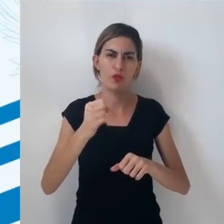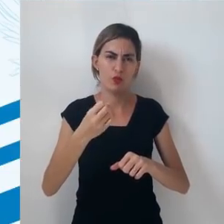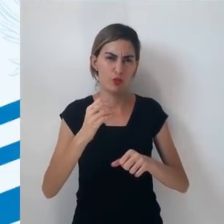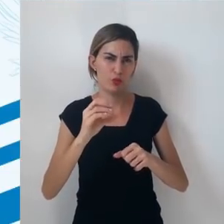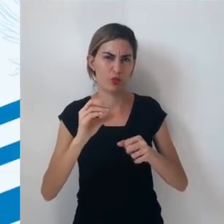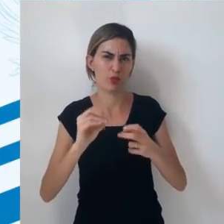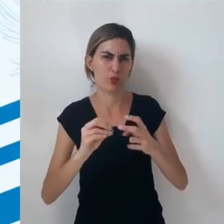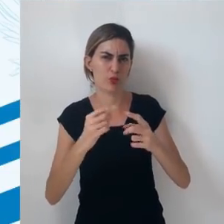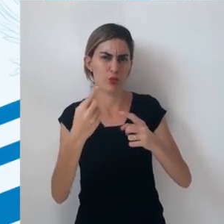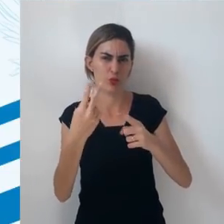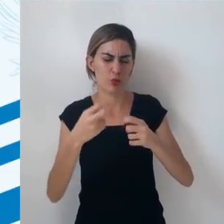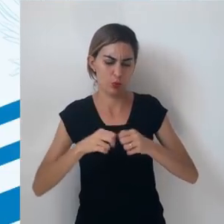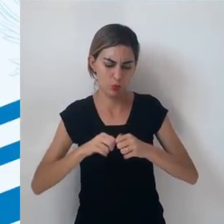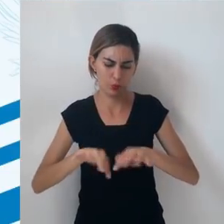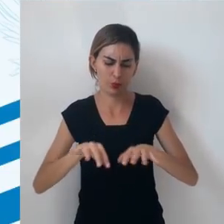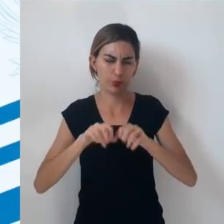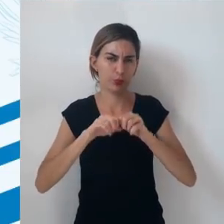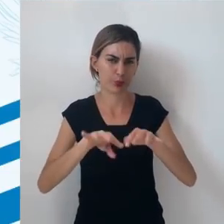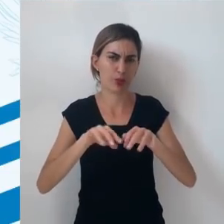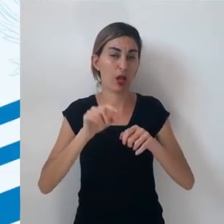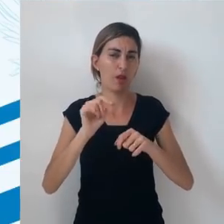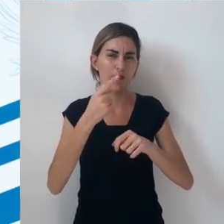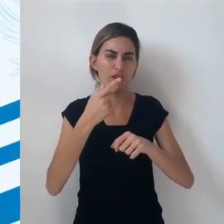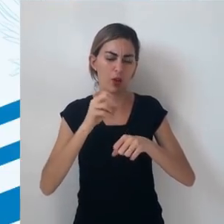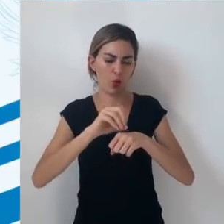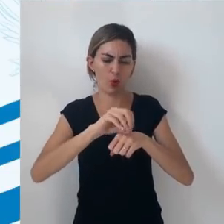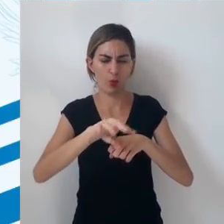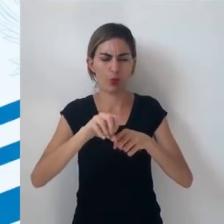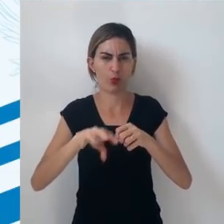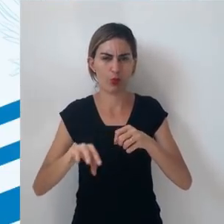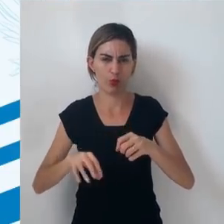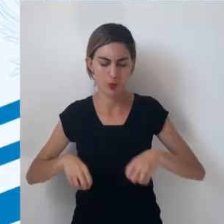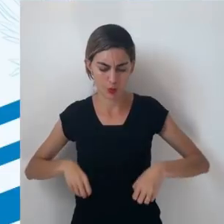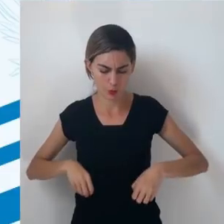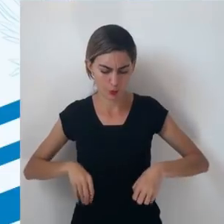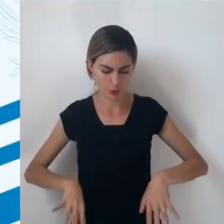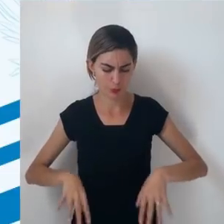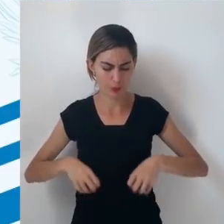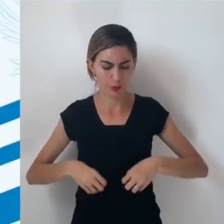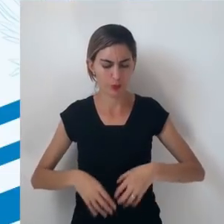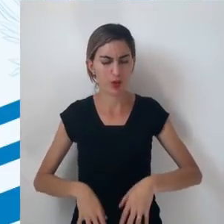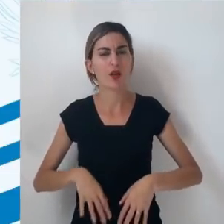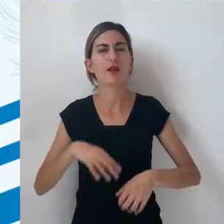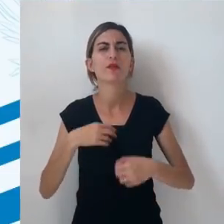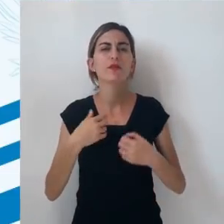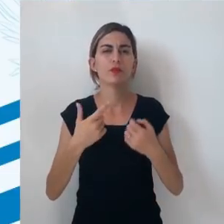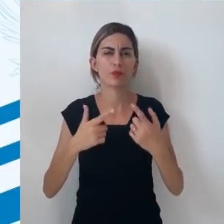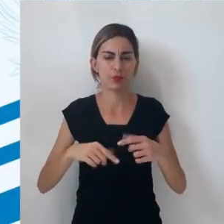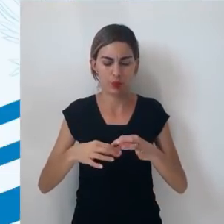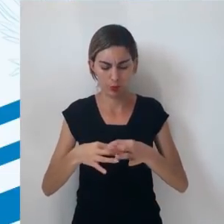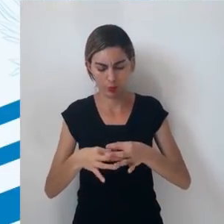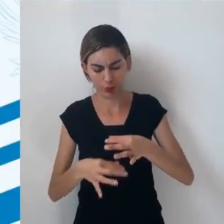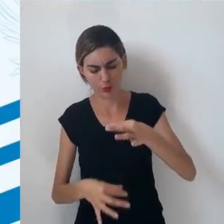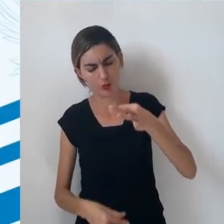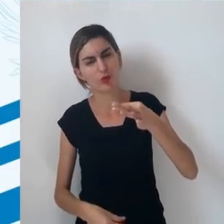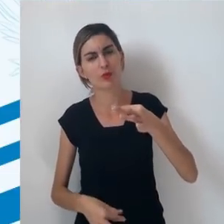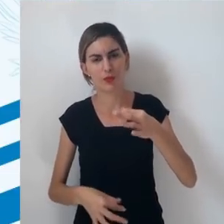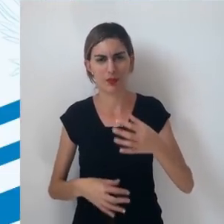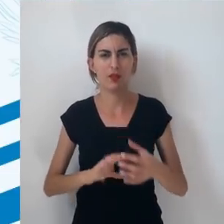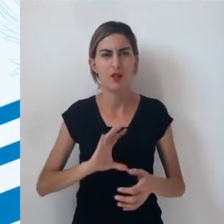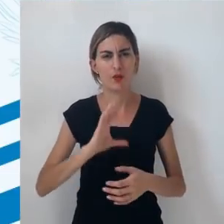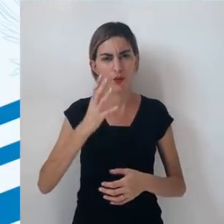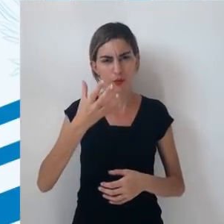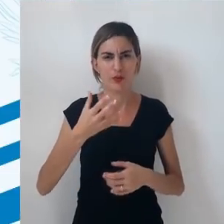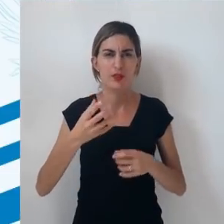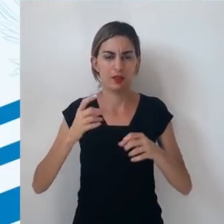ovócito 2, é quando ele é liberado. Lembra que eu disse para vocês, eles vão ser liberados aonde? Na tuba uterina,